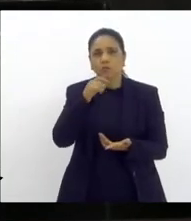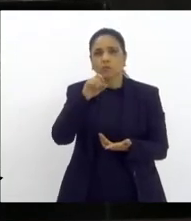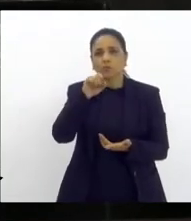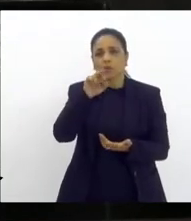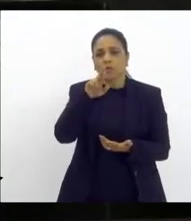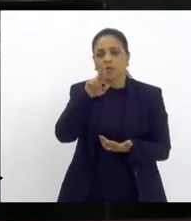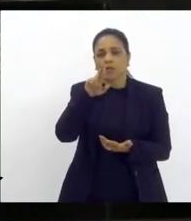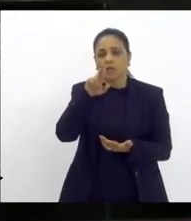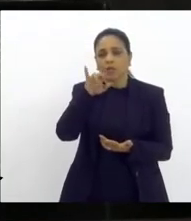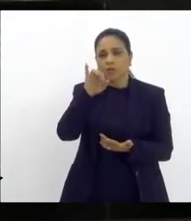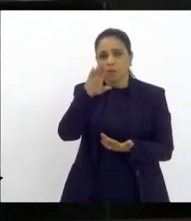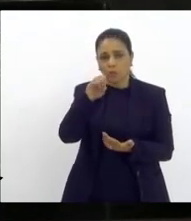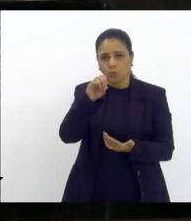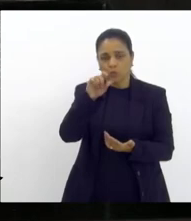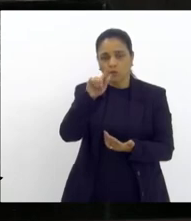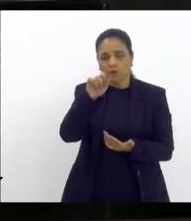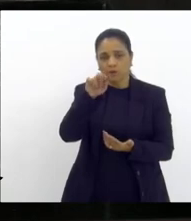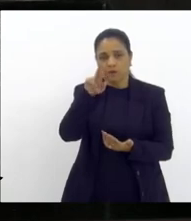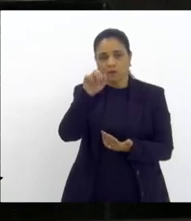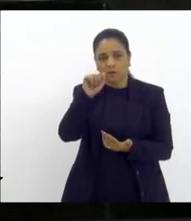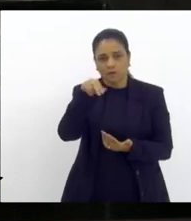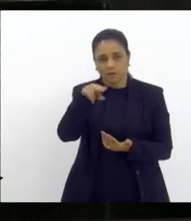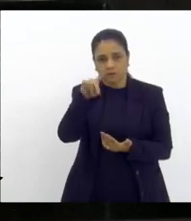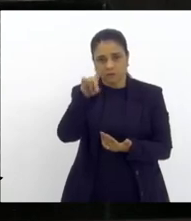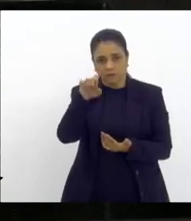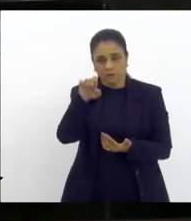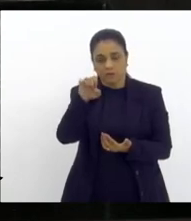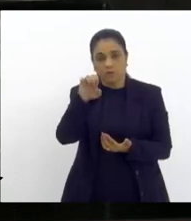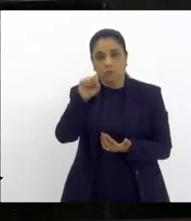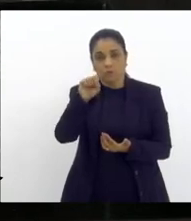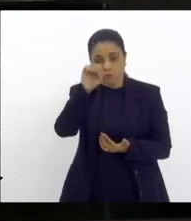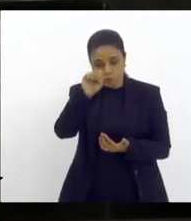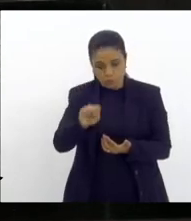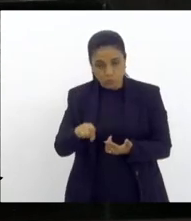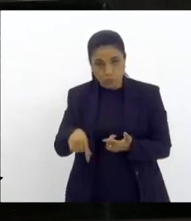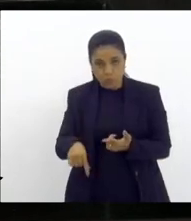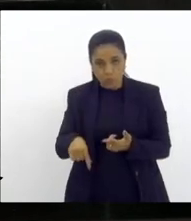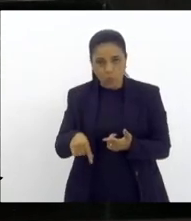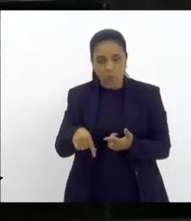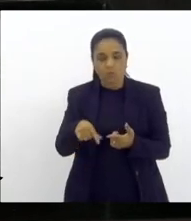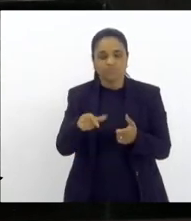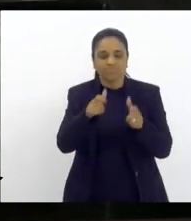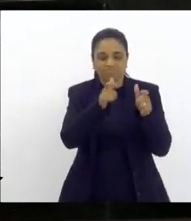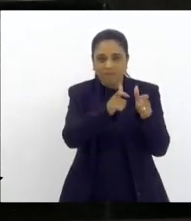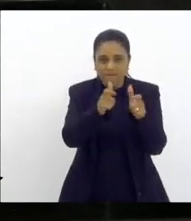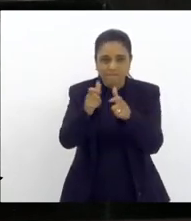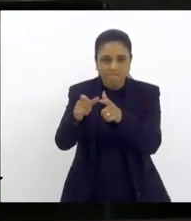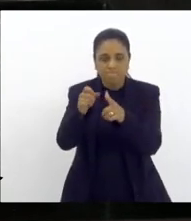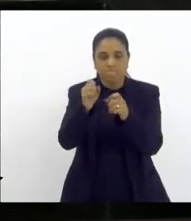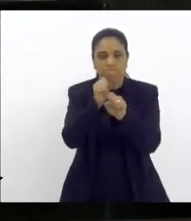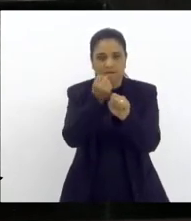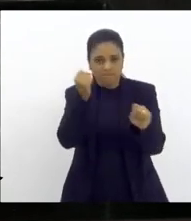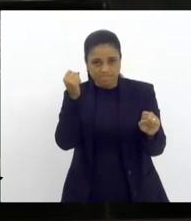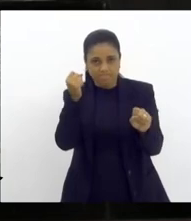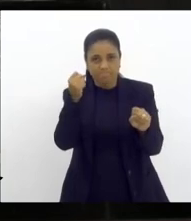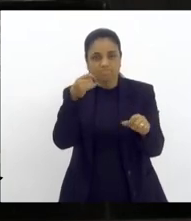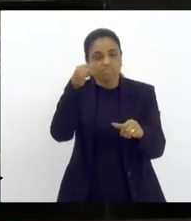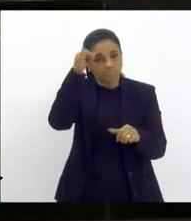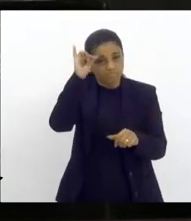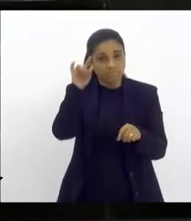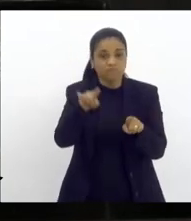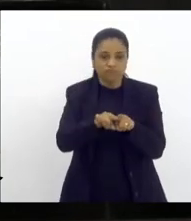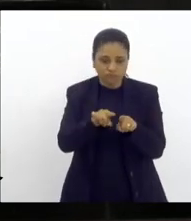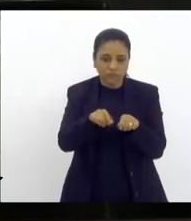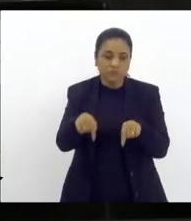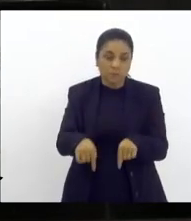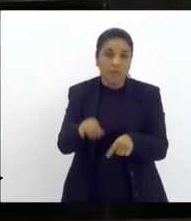né e muitas vinícolas do Sul mas também vimos aqui no nosso